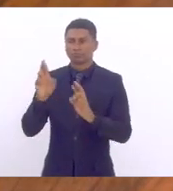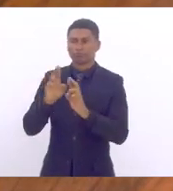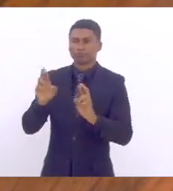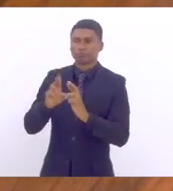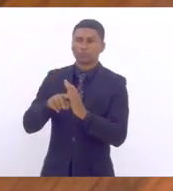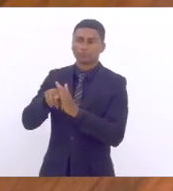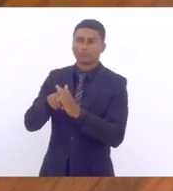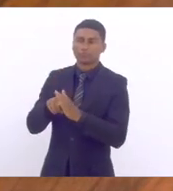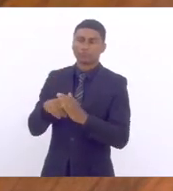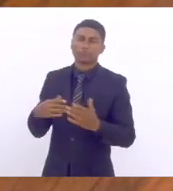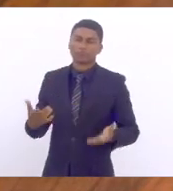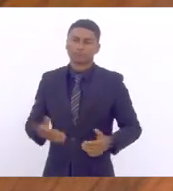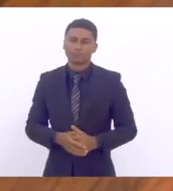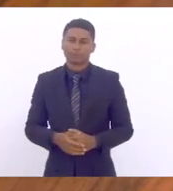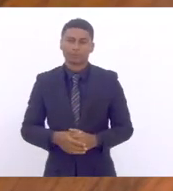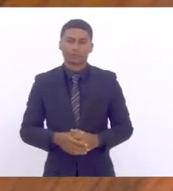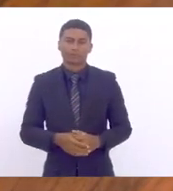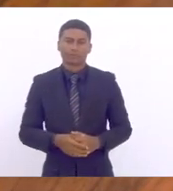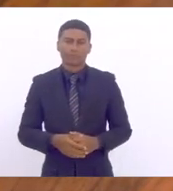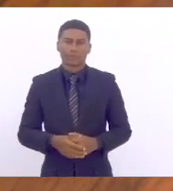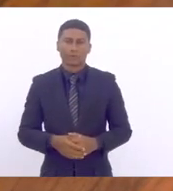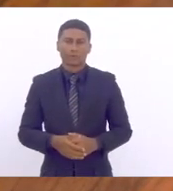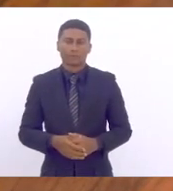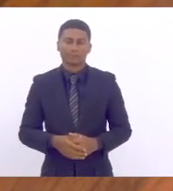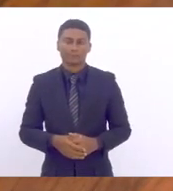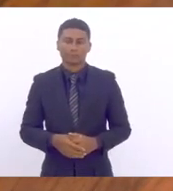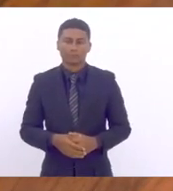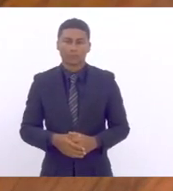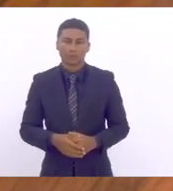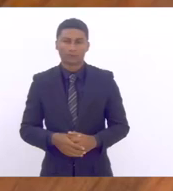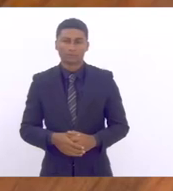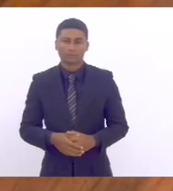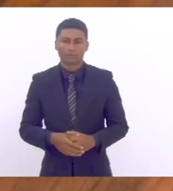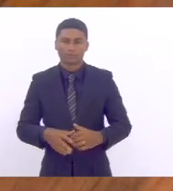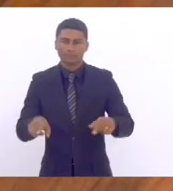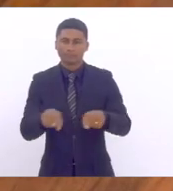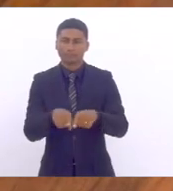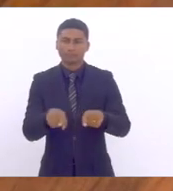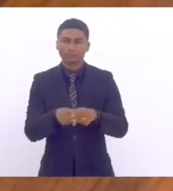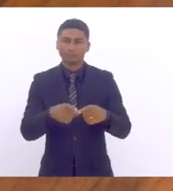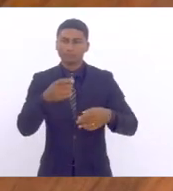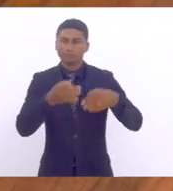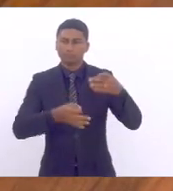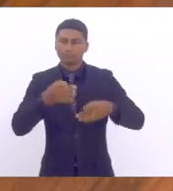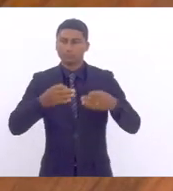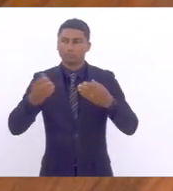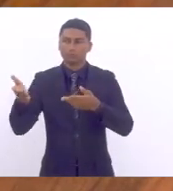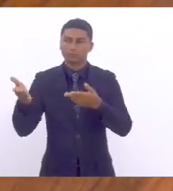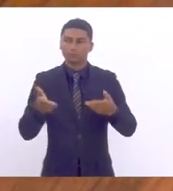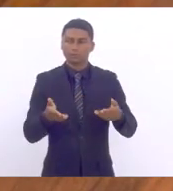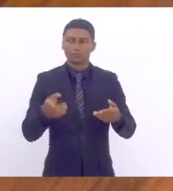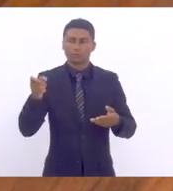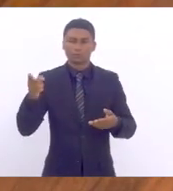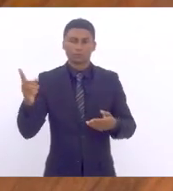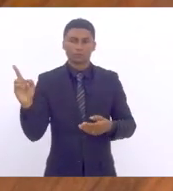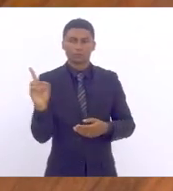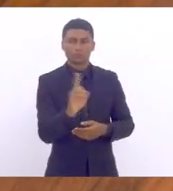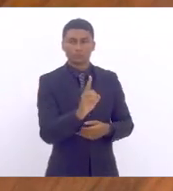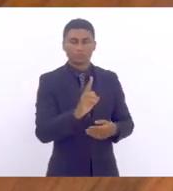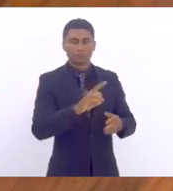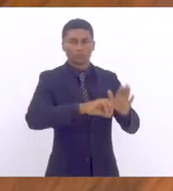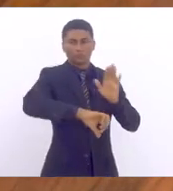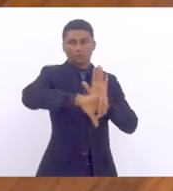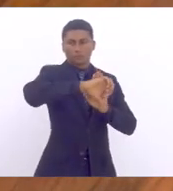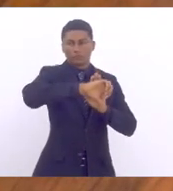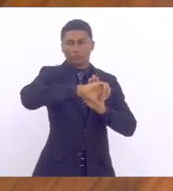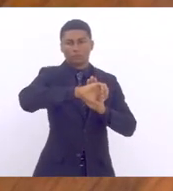por isso ele recebeu uma citação judicial para comparecer a um processo crime na justiça e